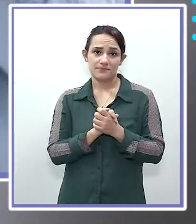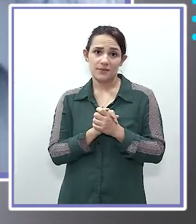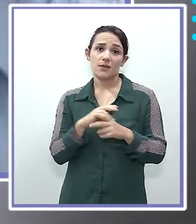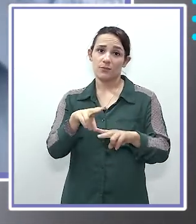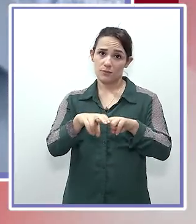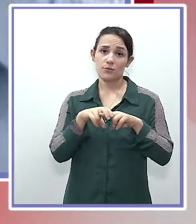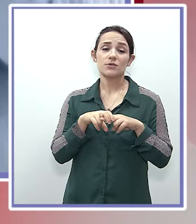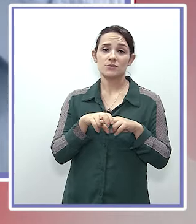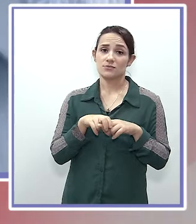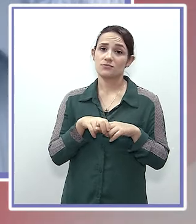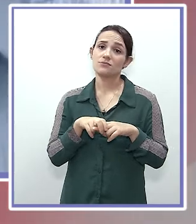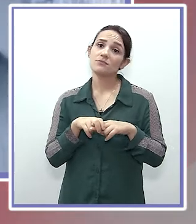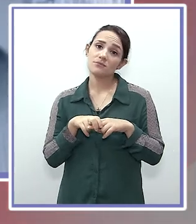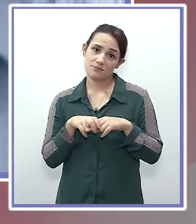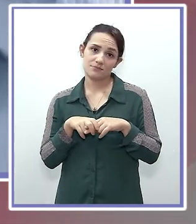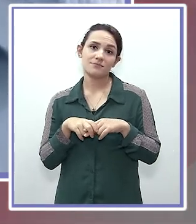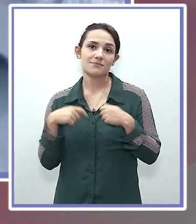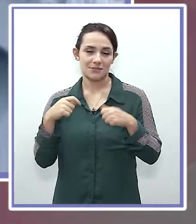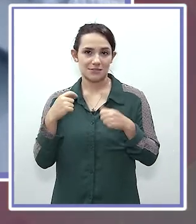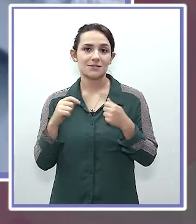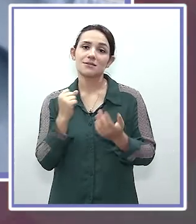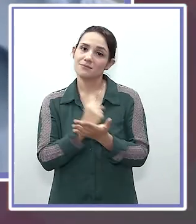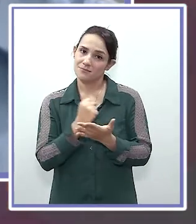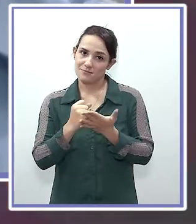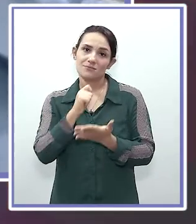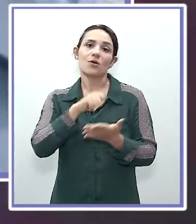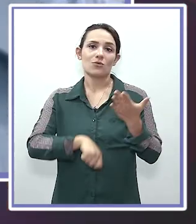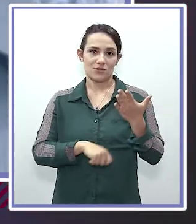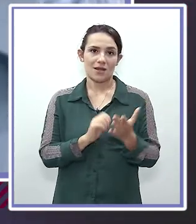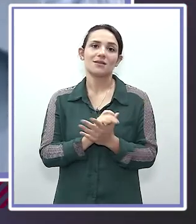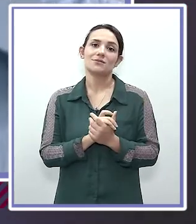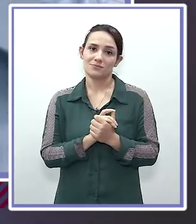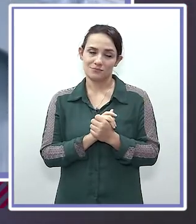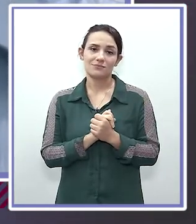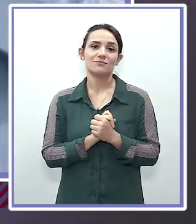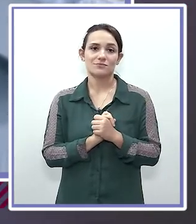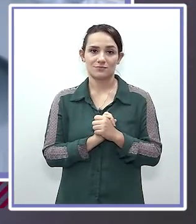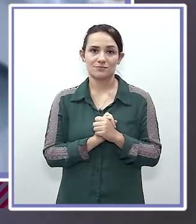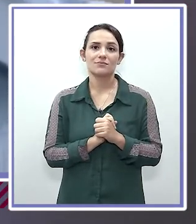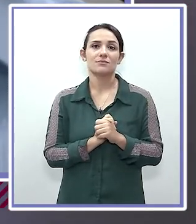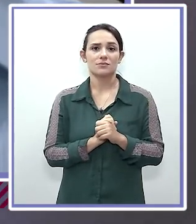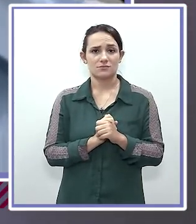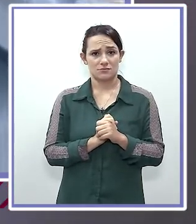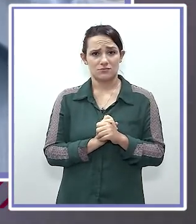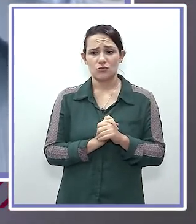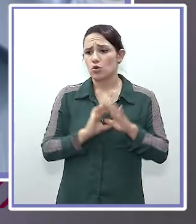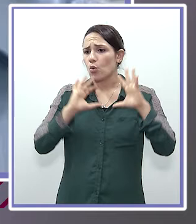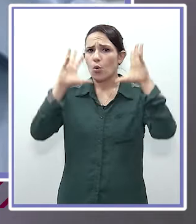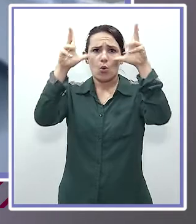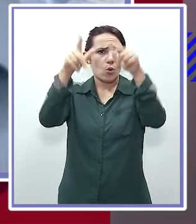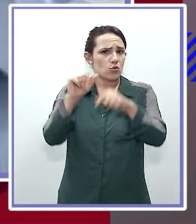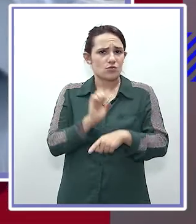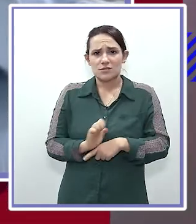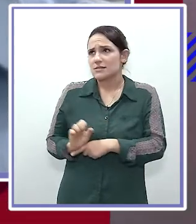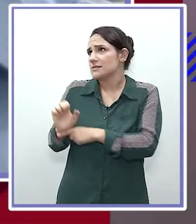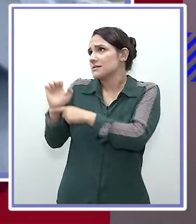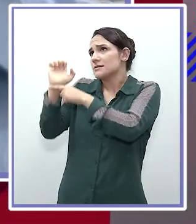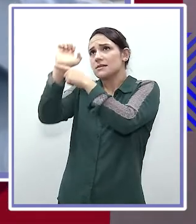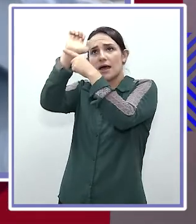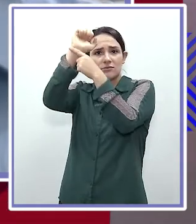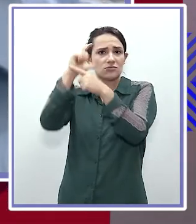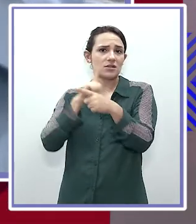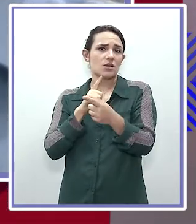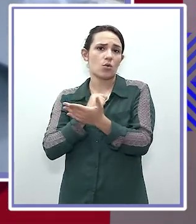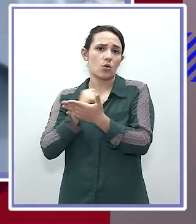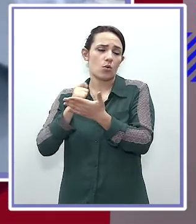tenha condições. Então, ela precisa de um contrato, senão ela se torna aí um risco. Então, os estados têm contratos, né,